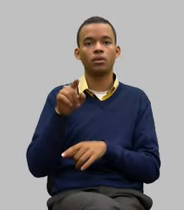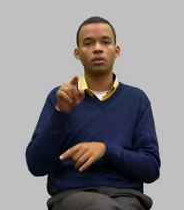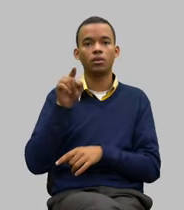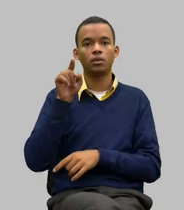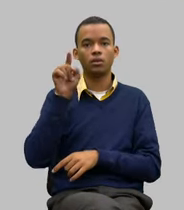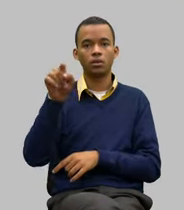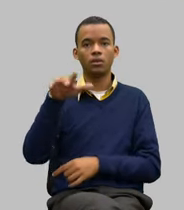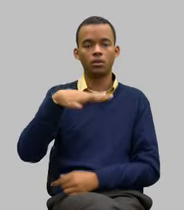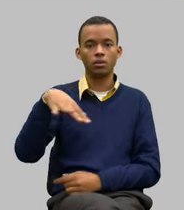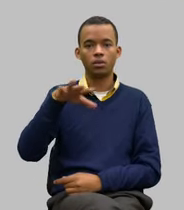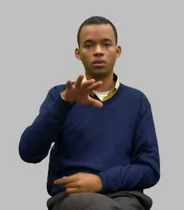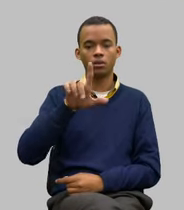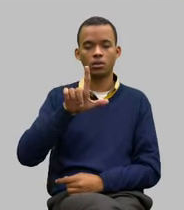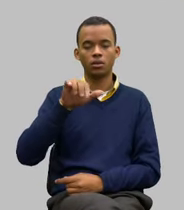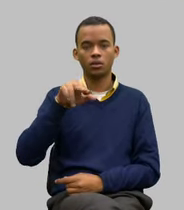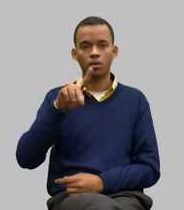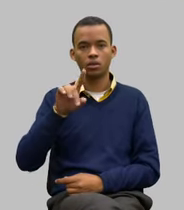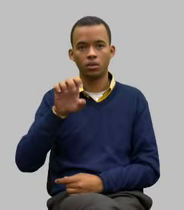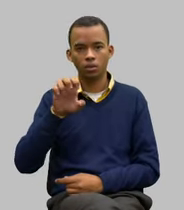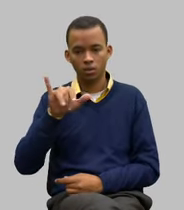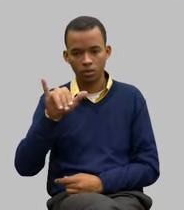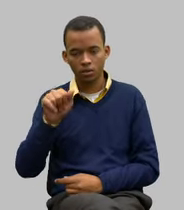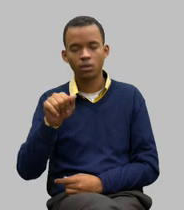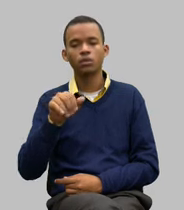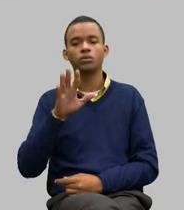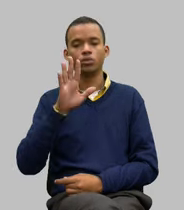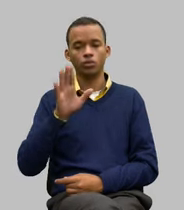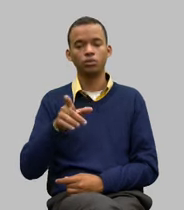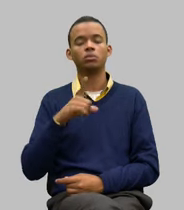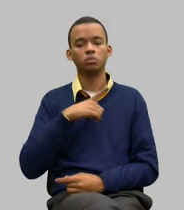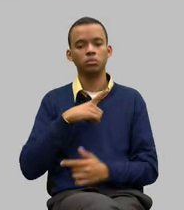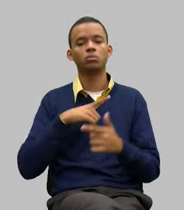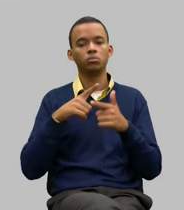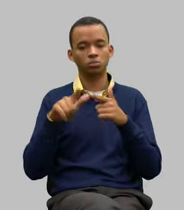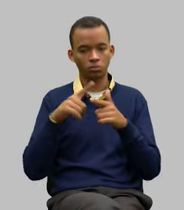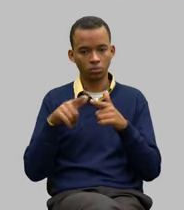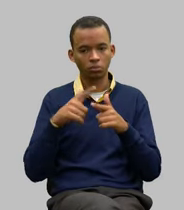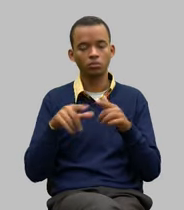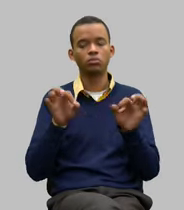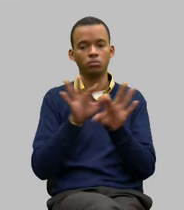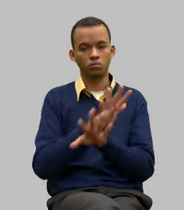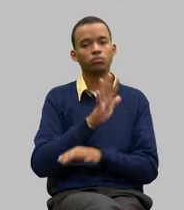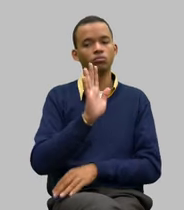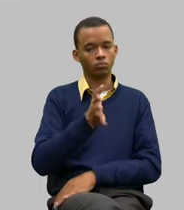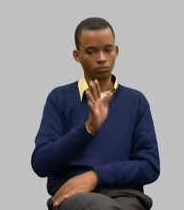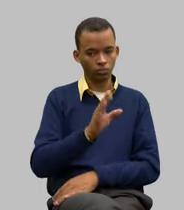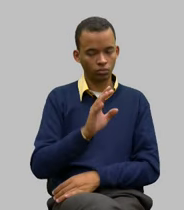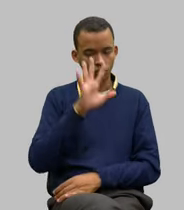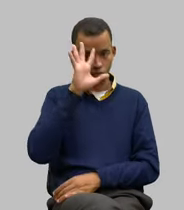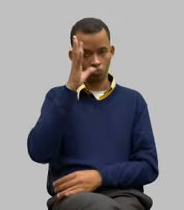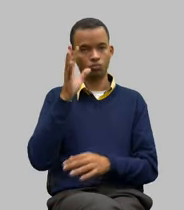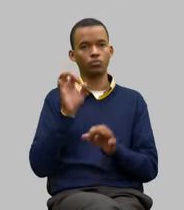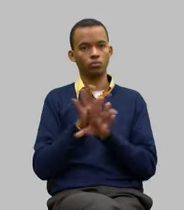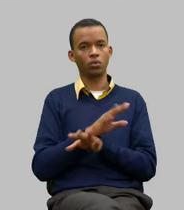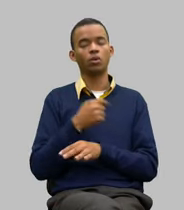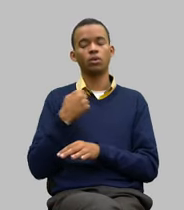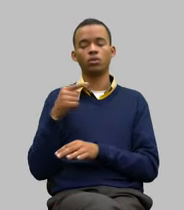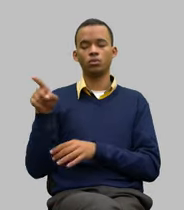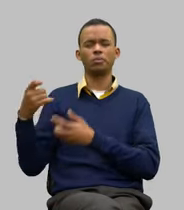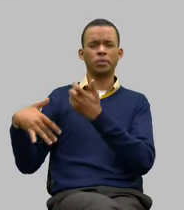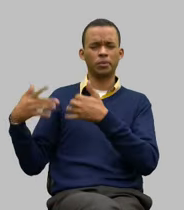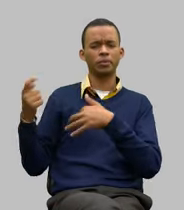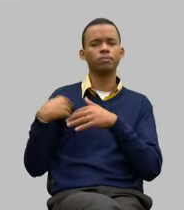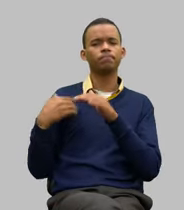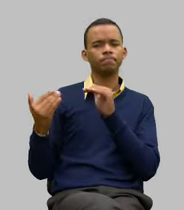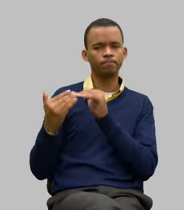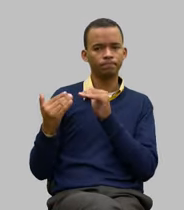já foram já foram revogadas já naquela época Então já resolveu o problema e realmente eu concordo plenamente com v excelência são são são